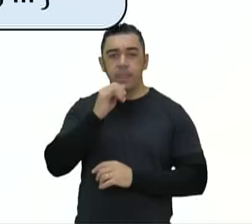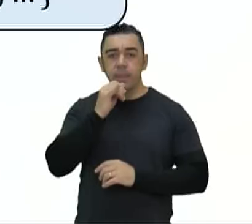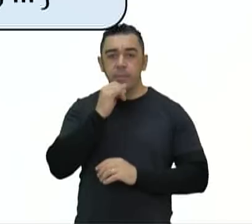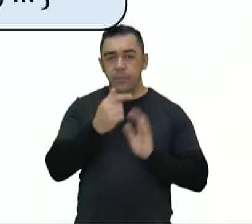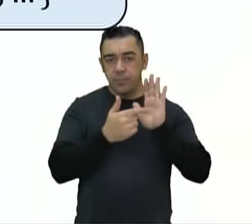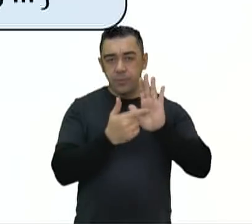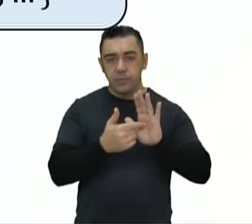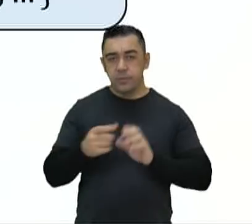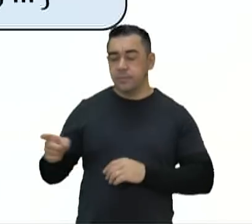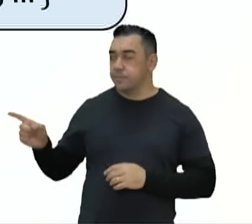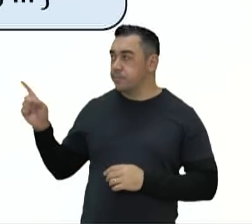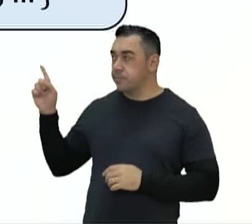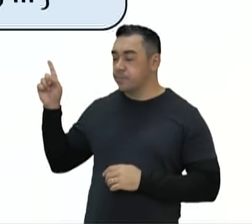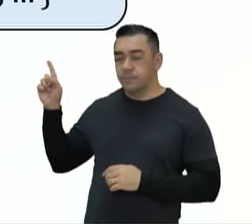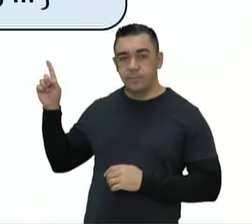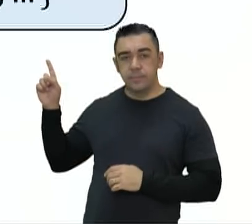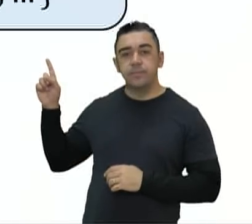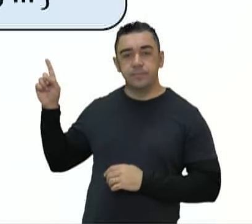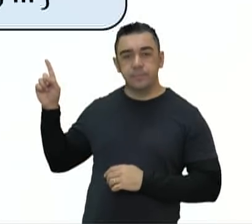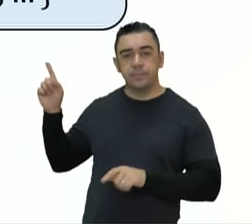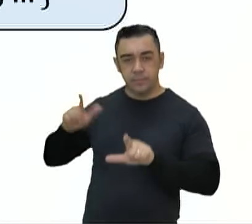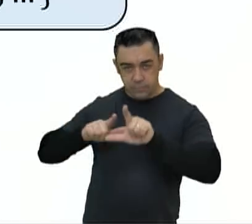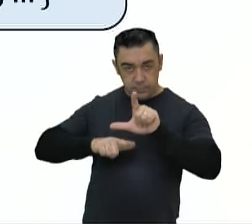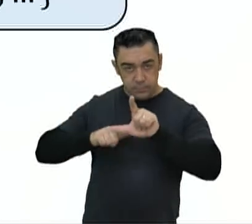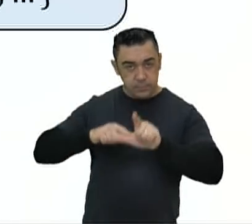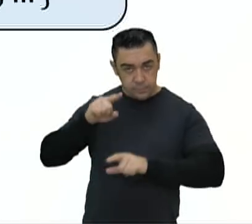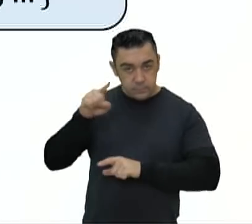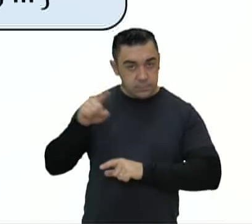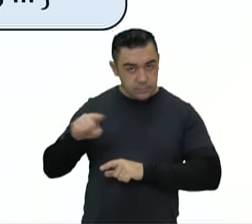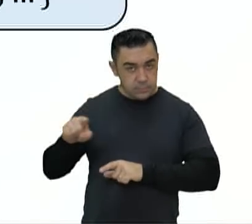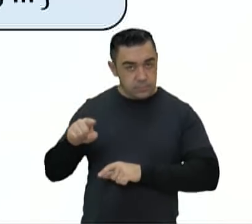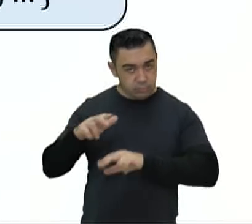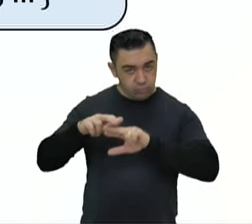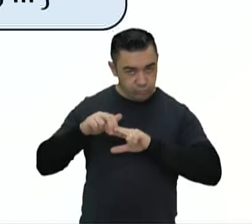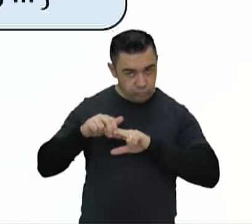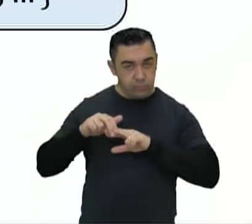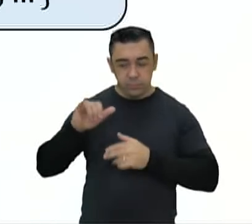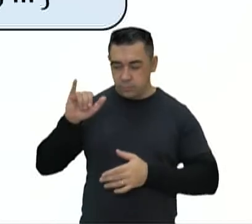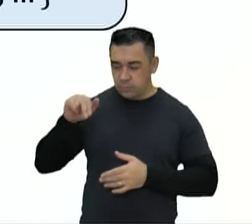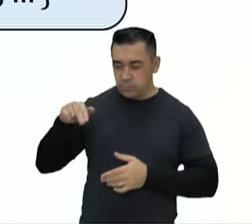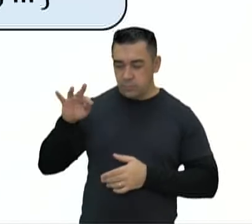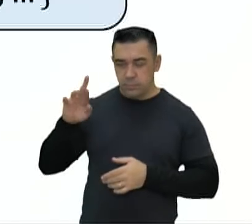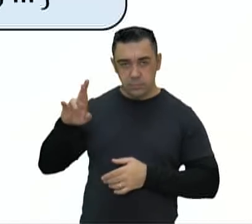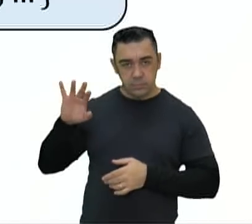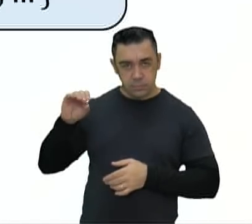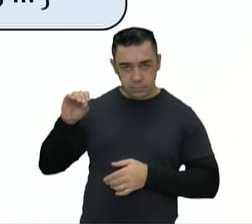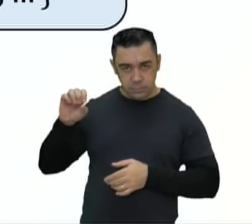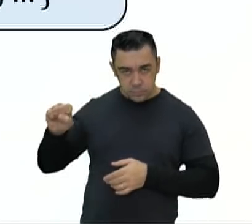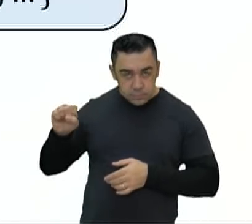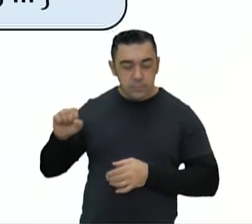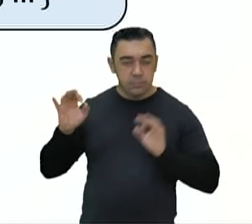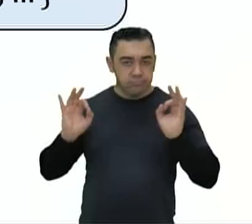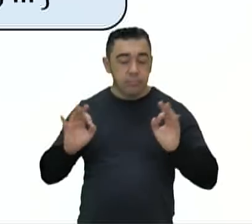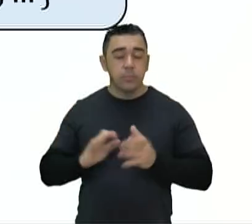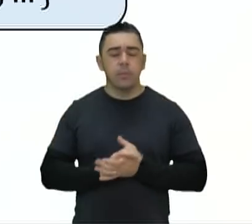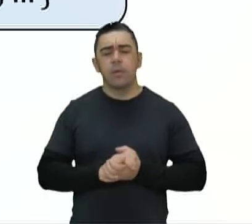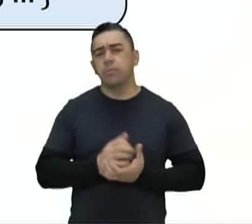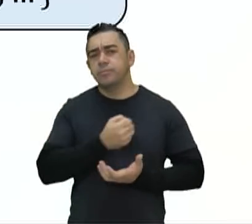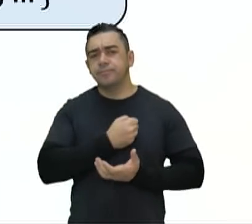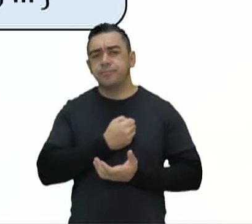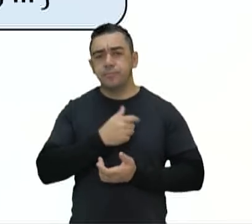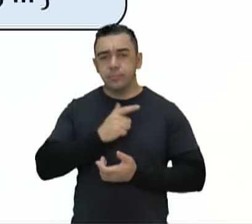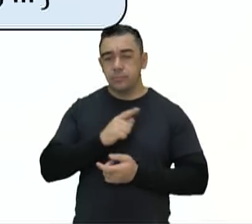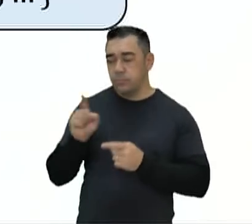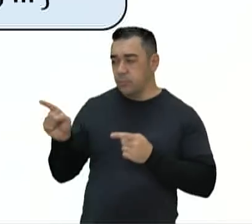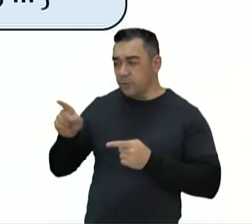indicado por essa letrinha, letra Z. O conjunto dos números inteiros é infinito